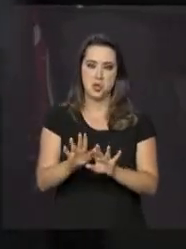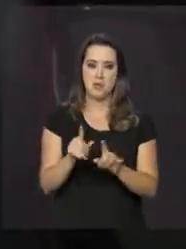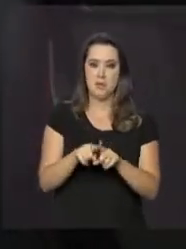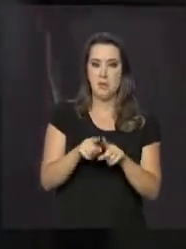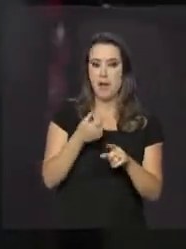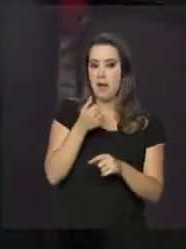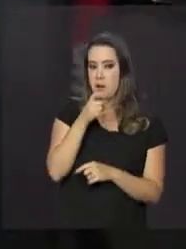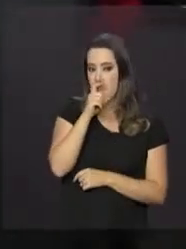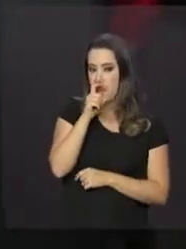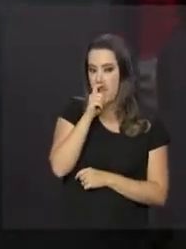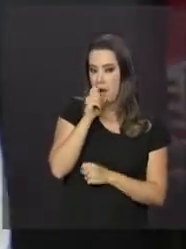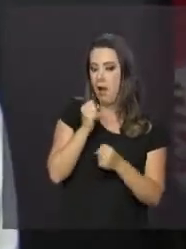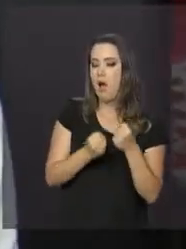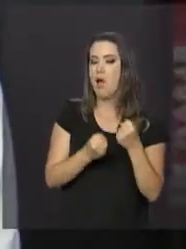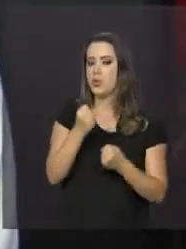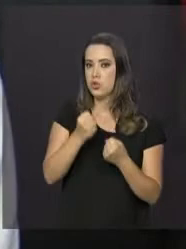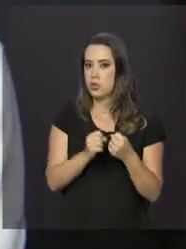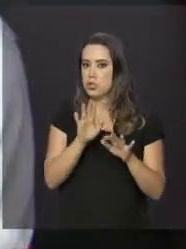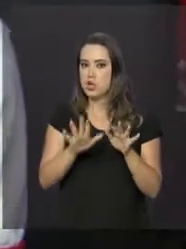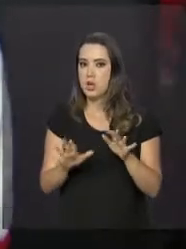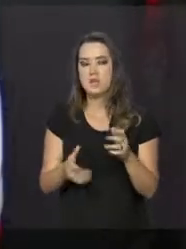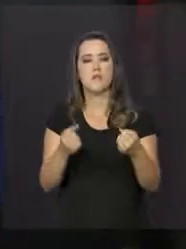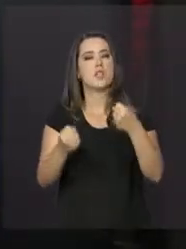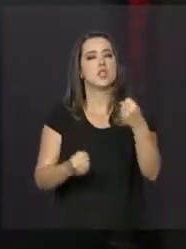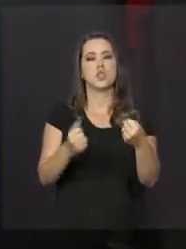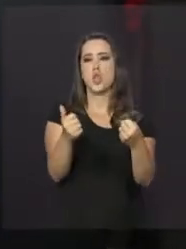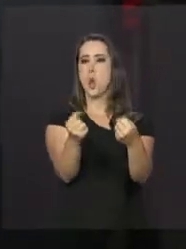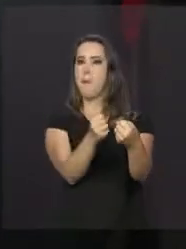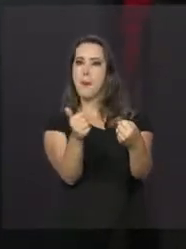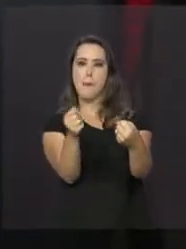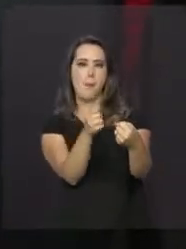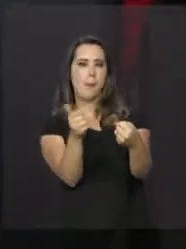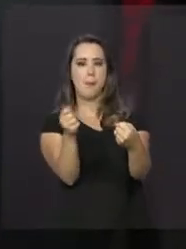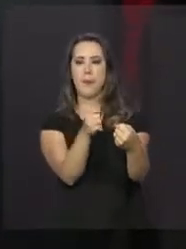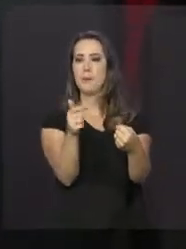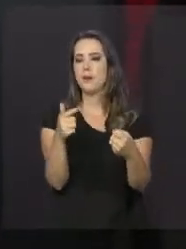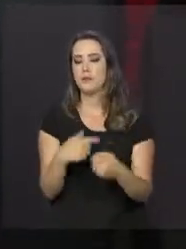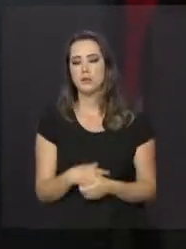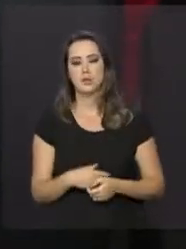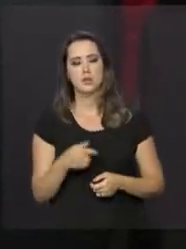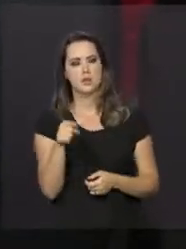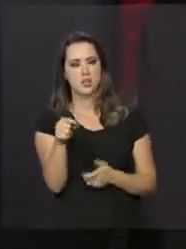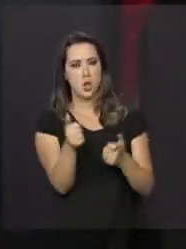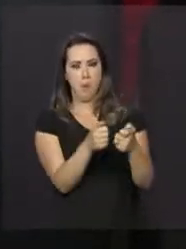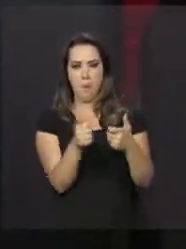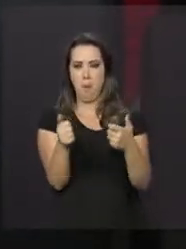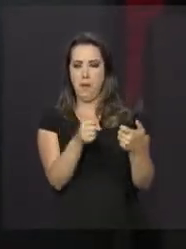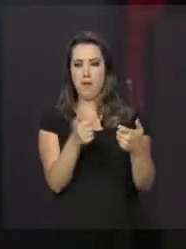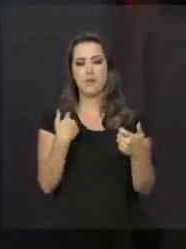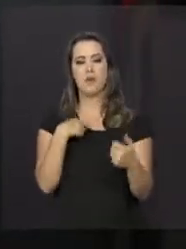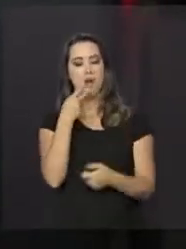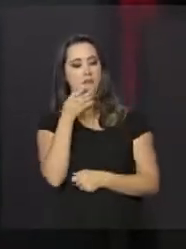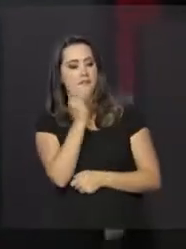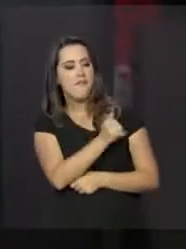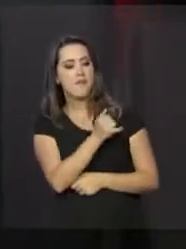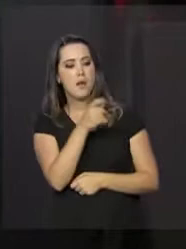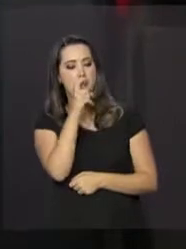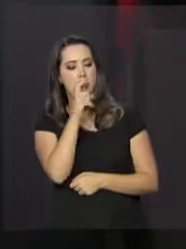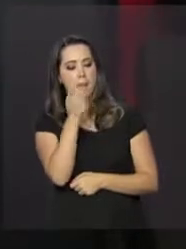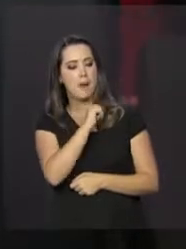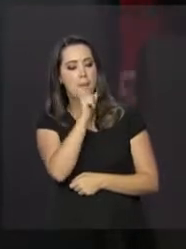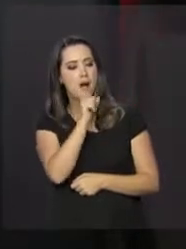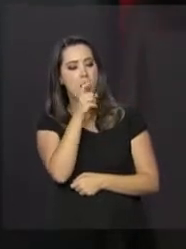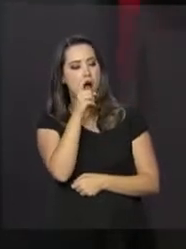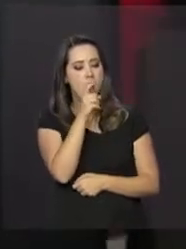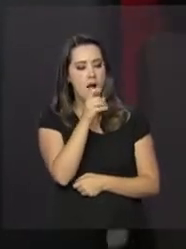lado de quem foi meu pai teve que falar na hora do trabalho victor na trave toda na minha mãe fala pra ele